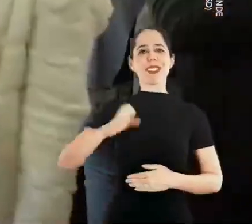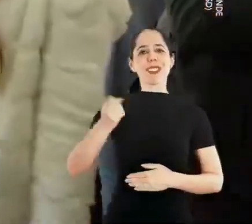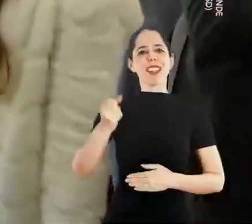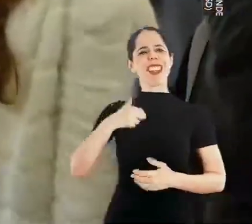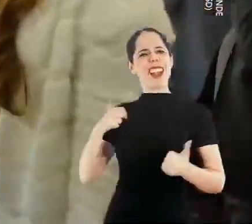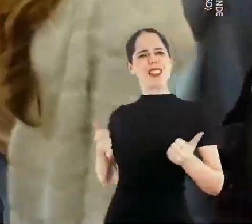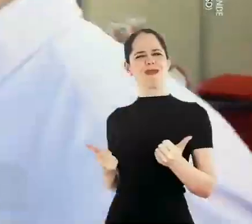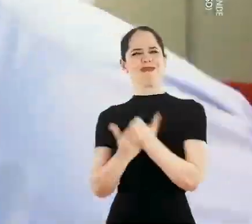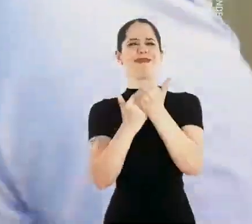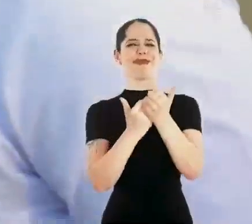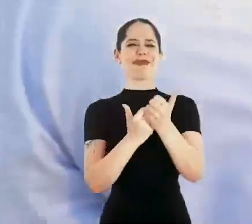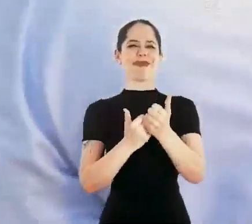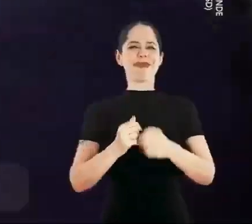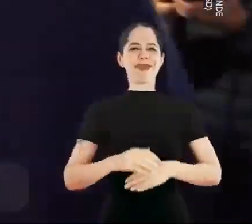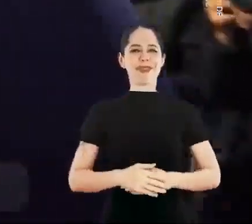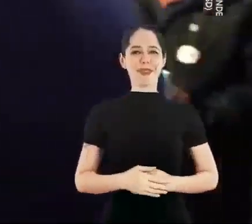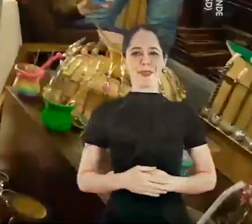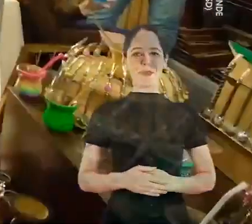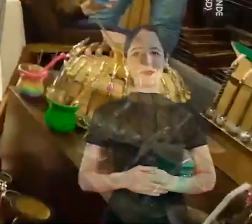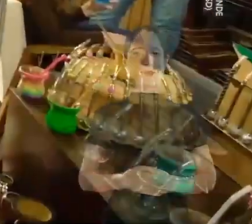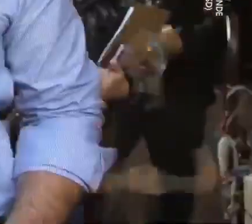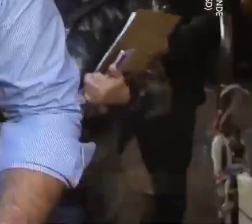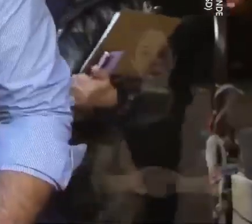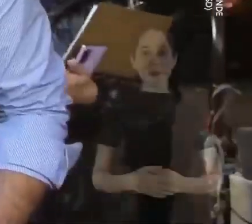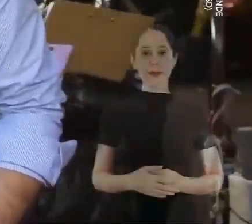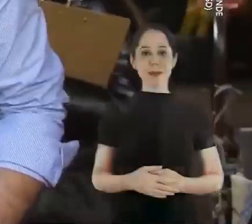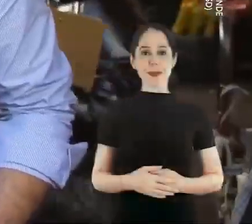vamos lá, tudo, cara. É com o Eduardo que eu vou.